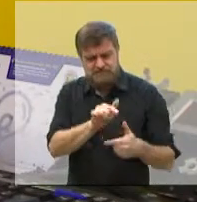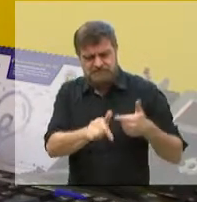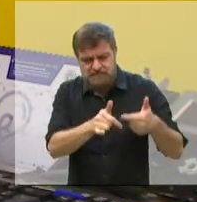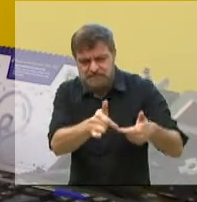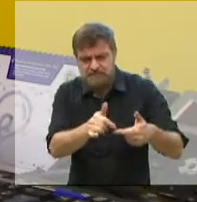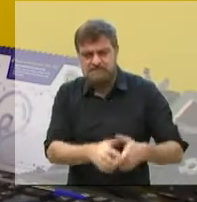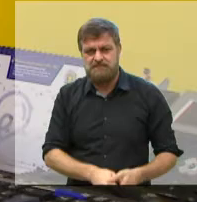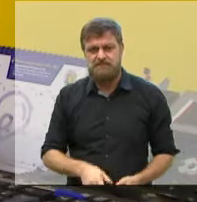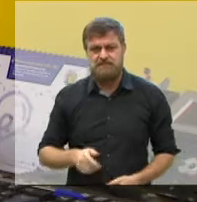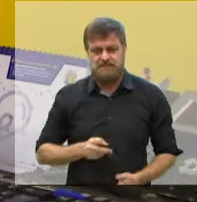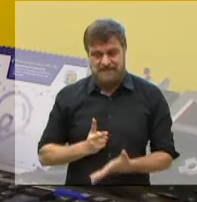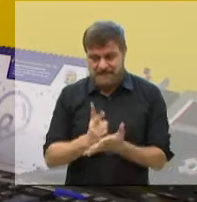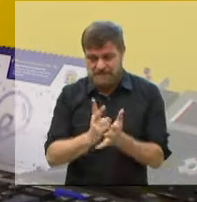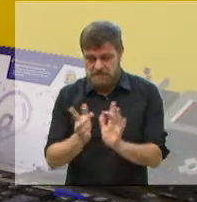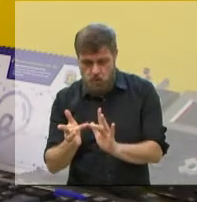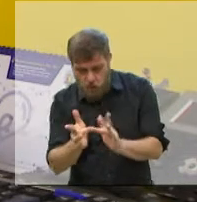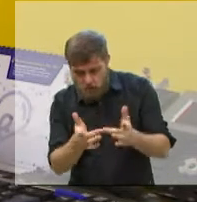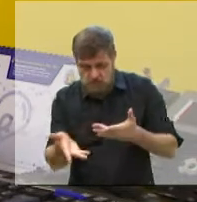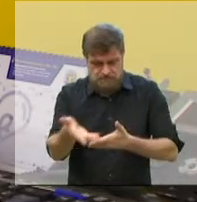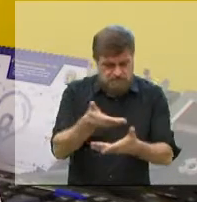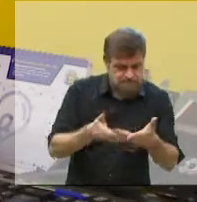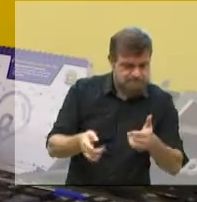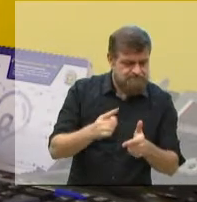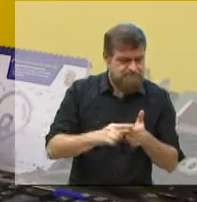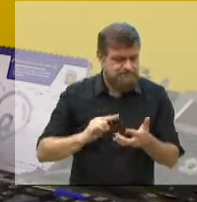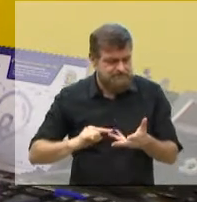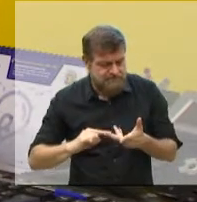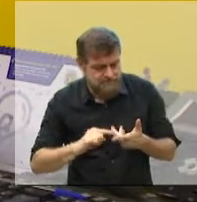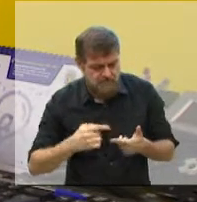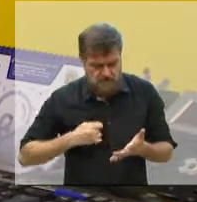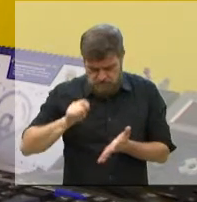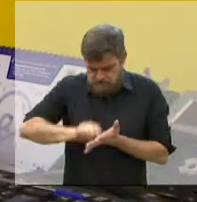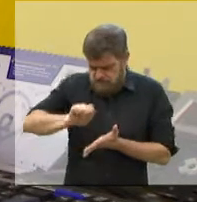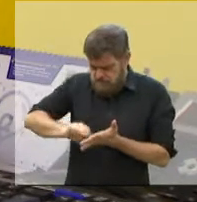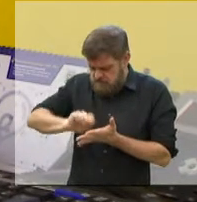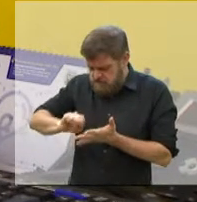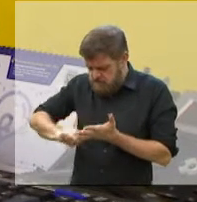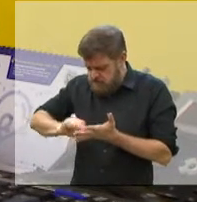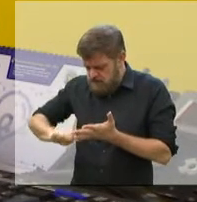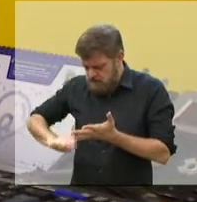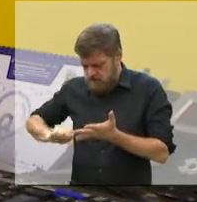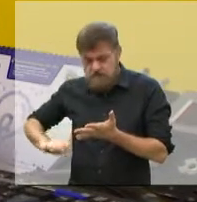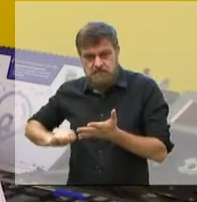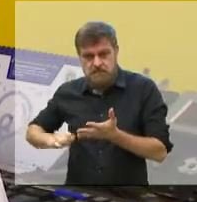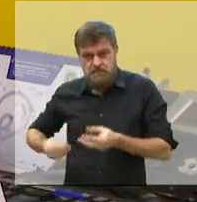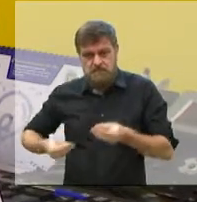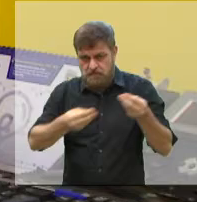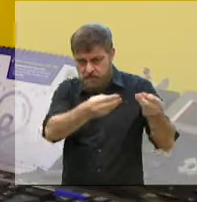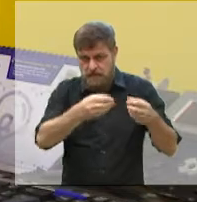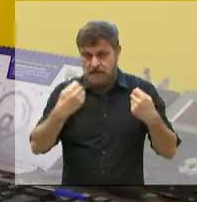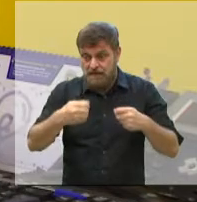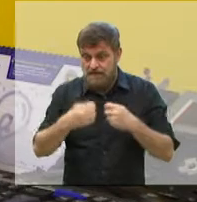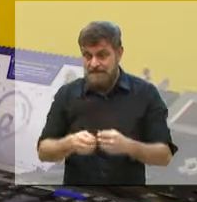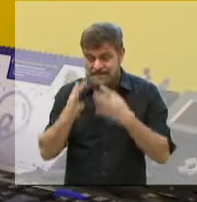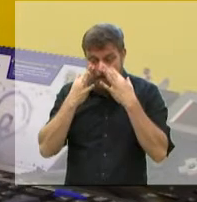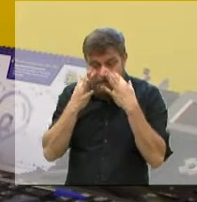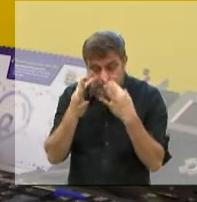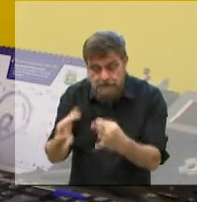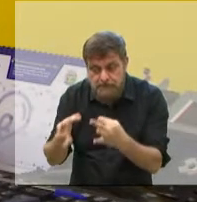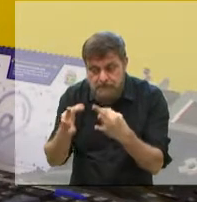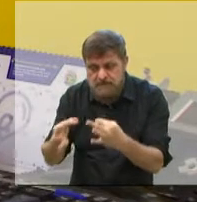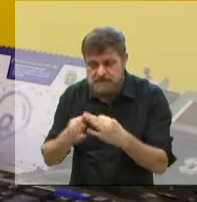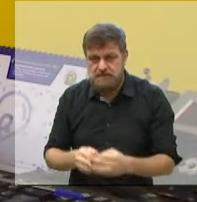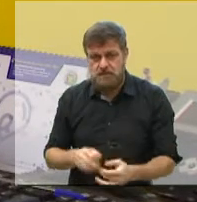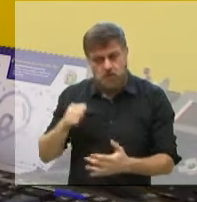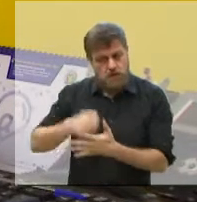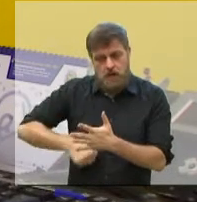essas demandas que a gente vê, as indicações que a gente faz, aí sem sombra de dúvida alguma, você tem que acompanhar. E você